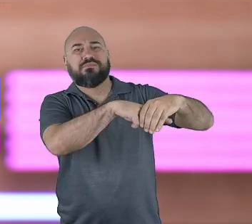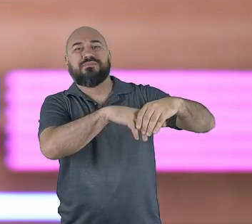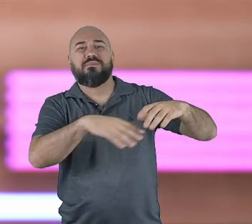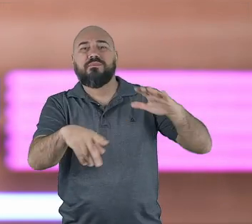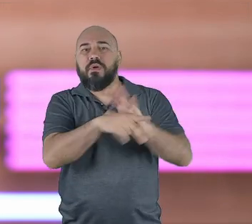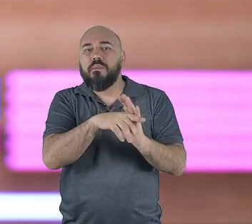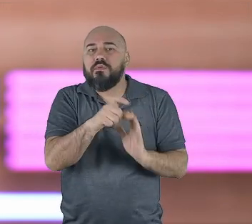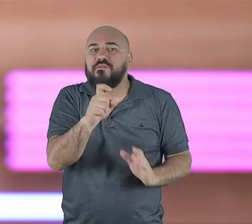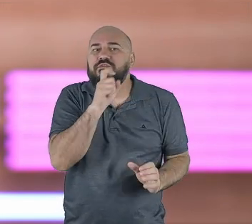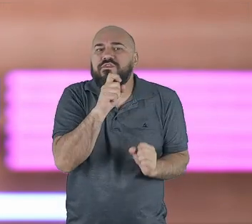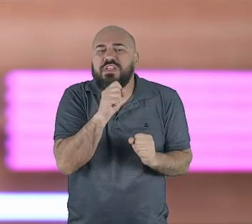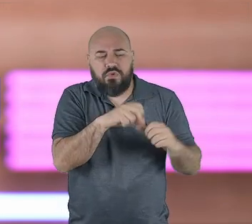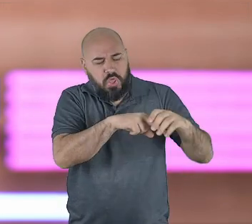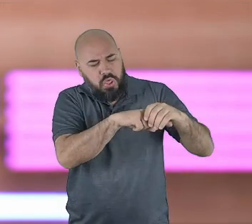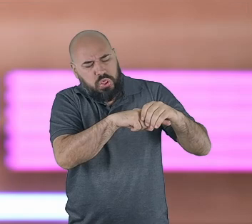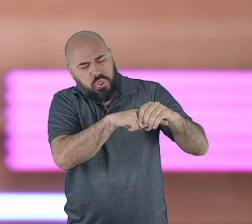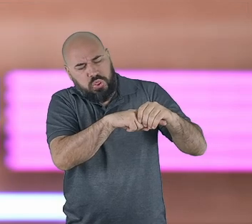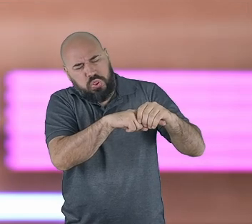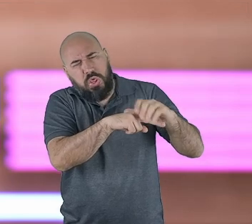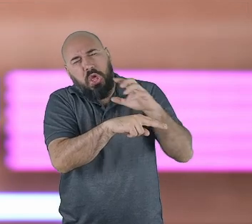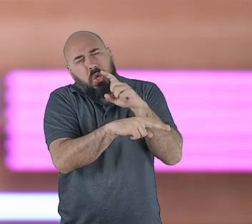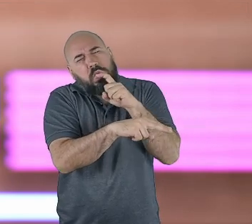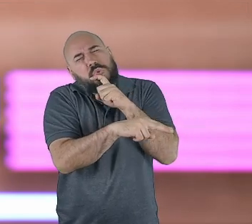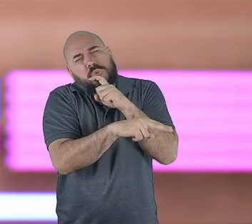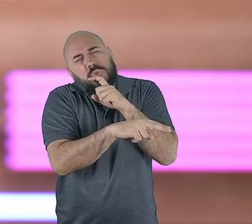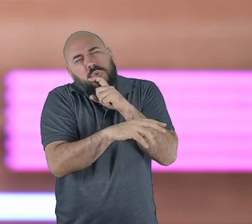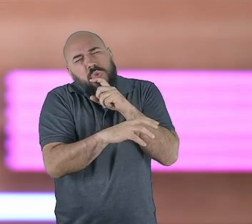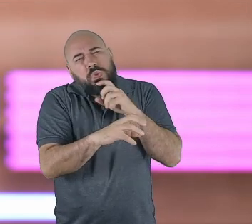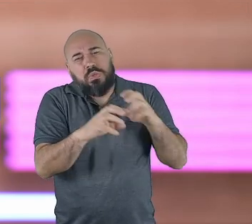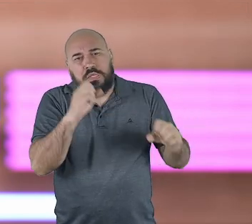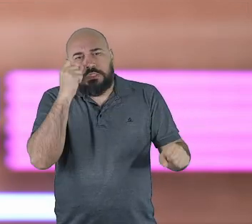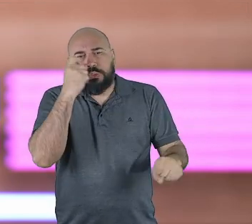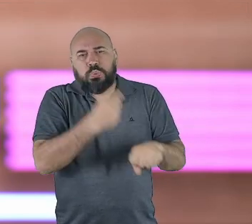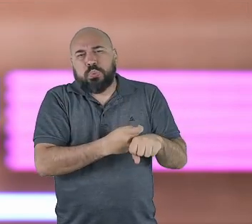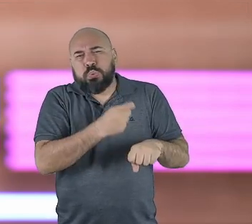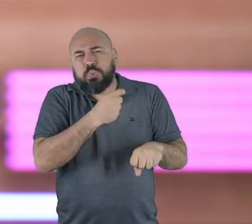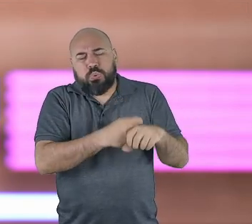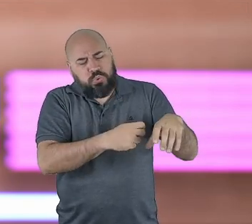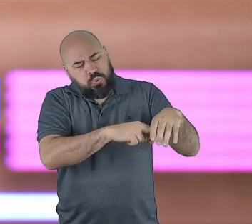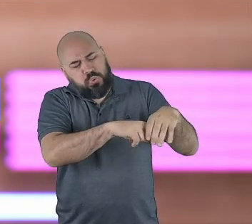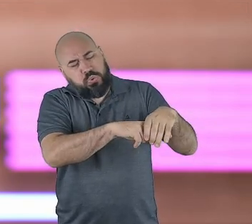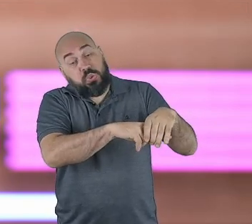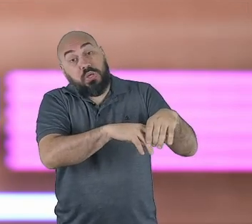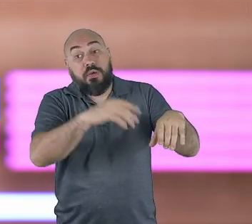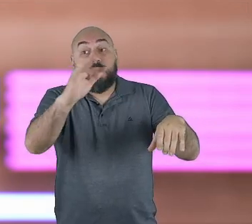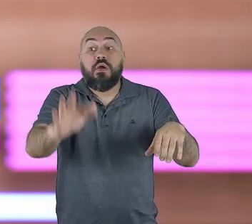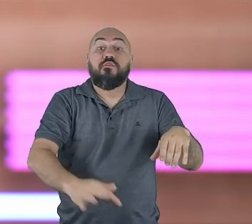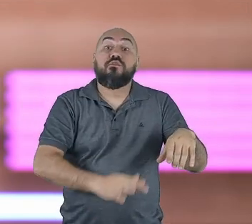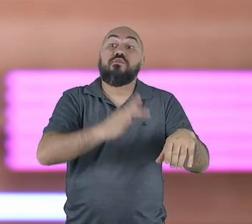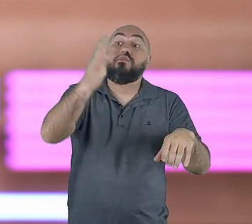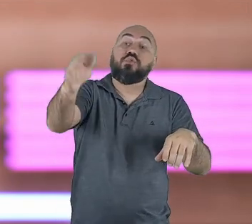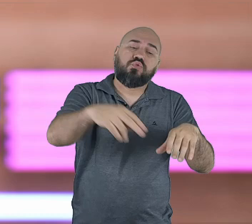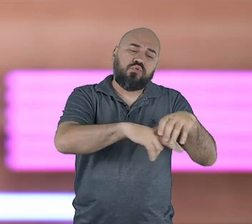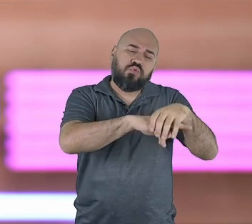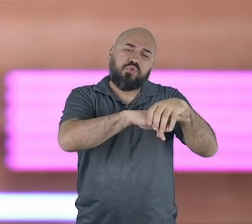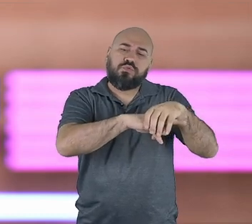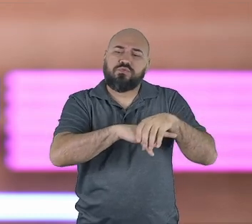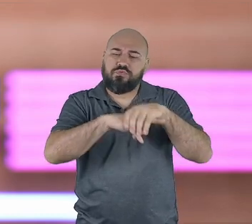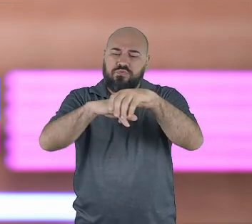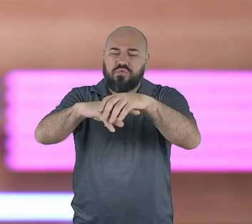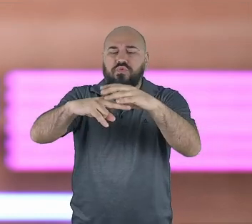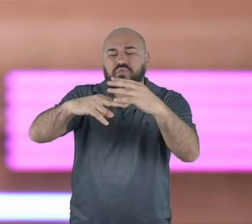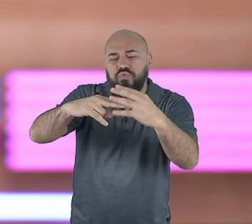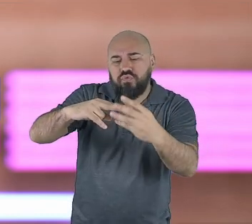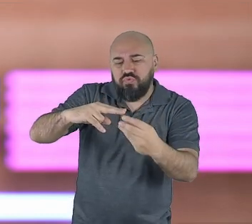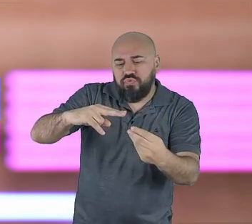baixas. Sabe para quê? Na expectativa de que a cura e a ressurreição sejam possíveis